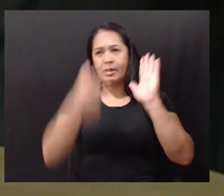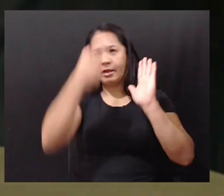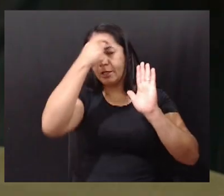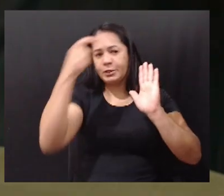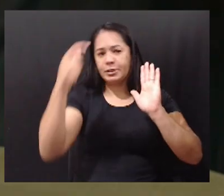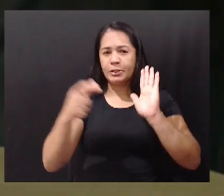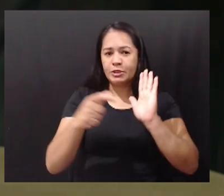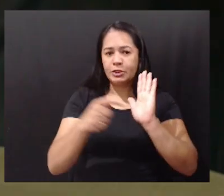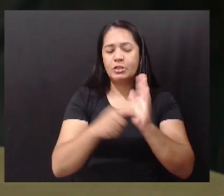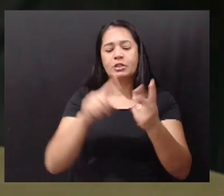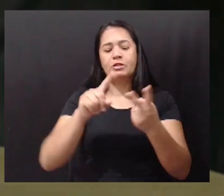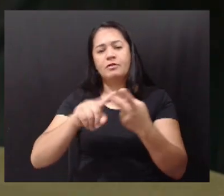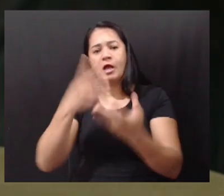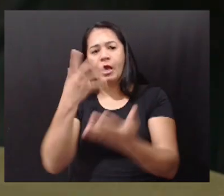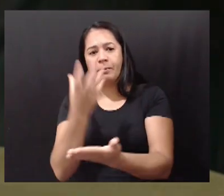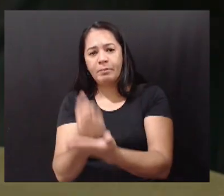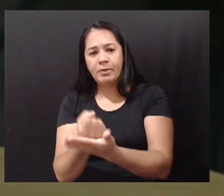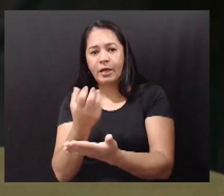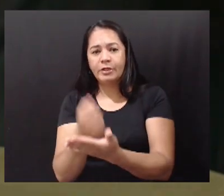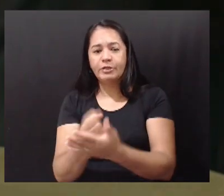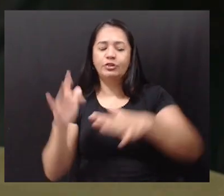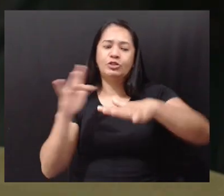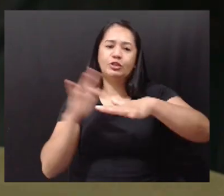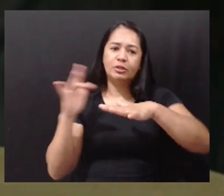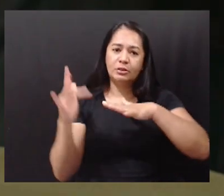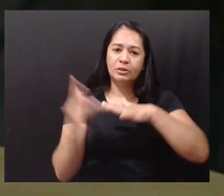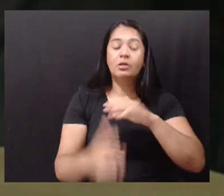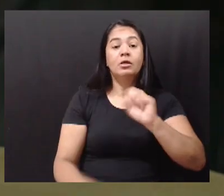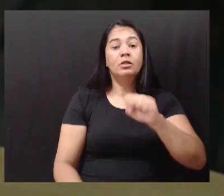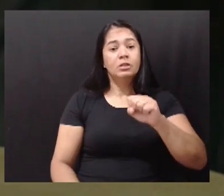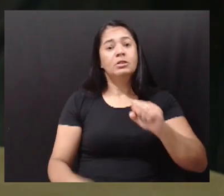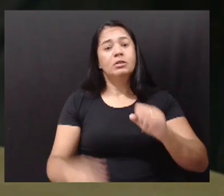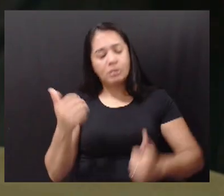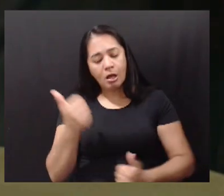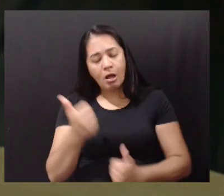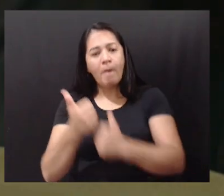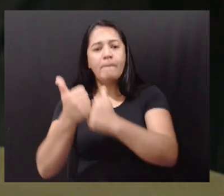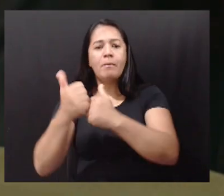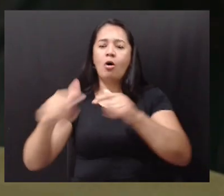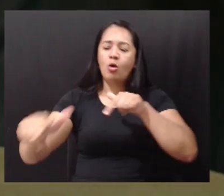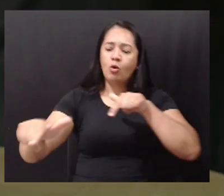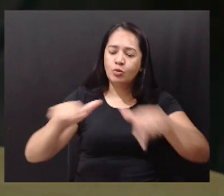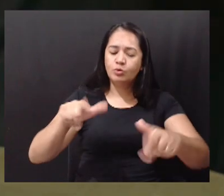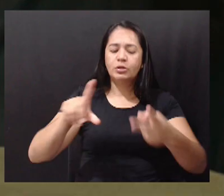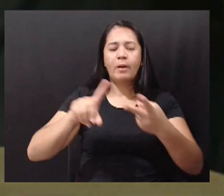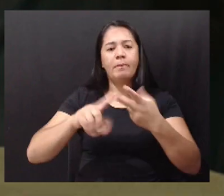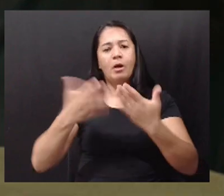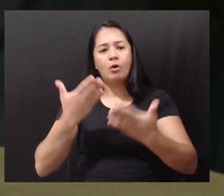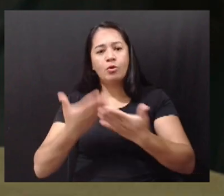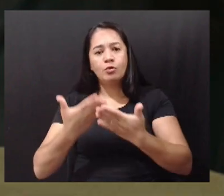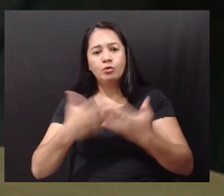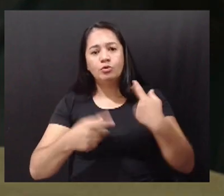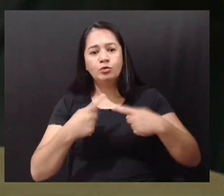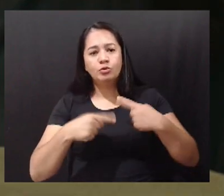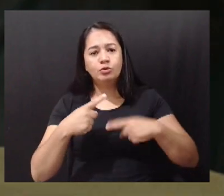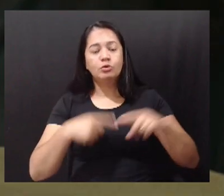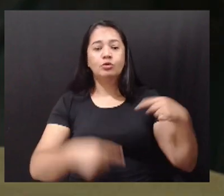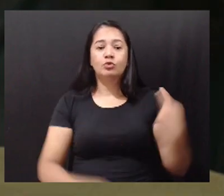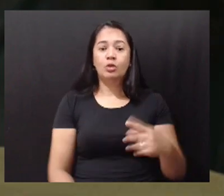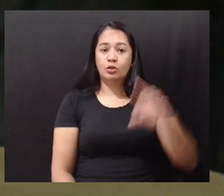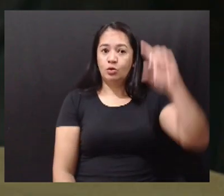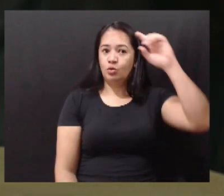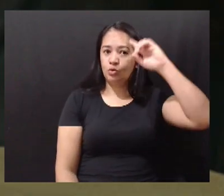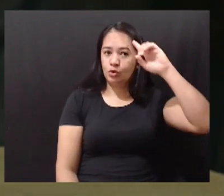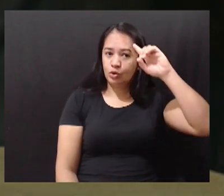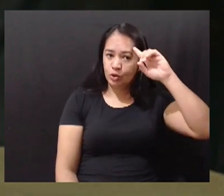sociais, sim, elas são grandes aliadas no trabalho, no estudo, no desenvolvimento, né, do nosso dia a dia, mas quando usadas sem